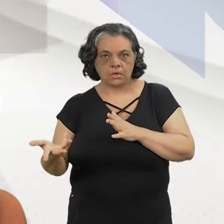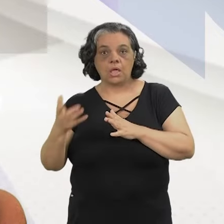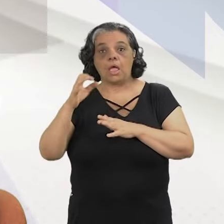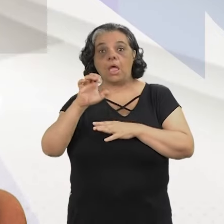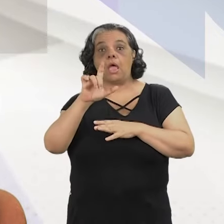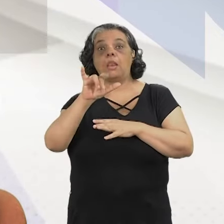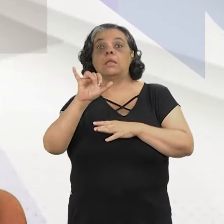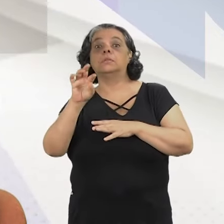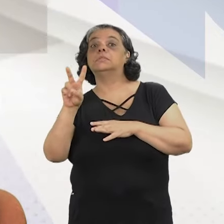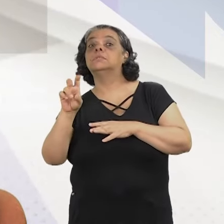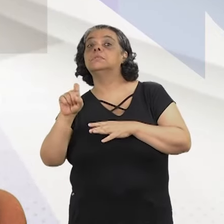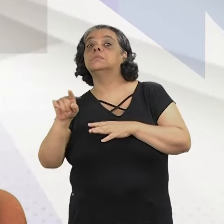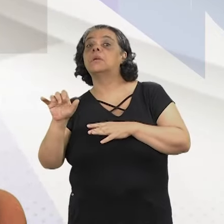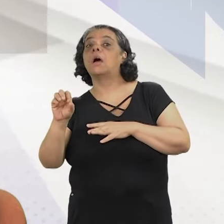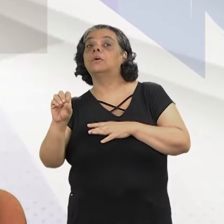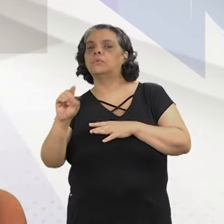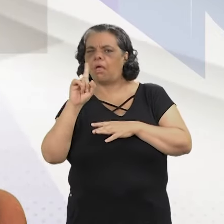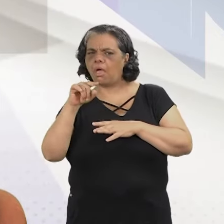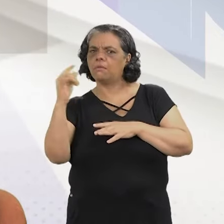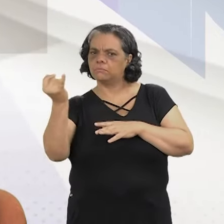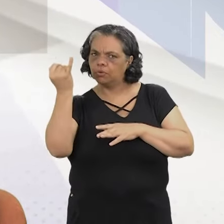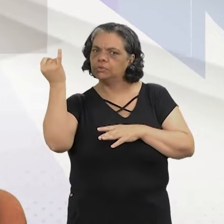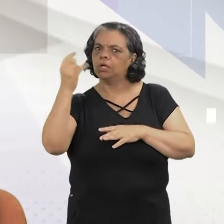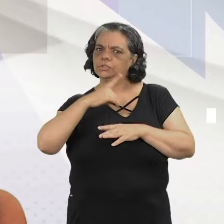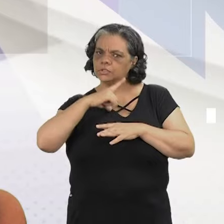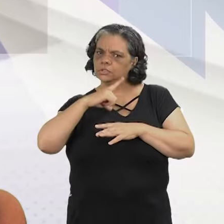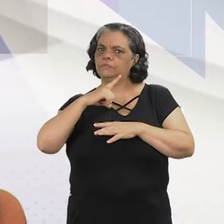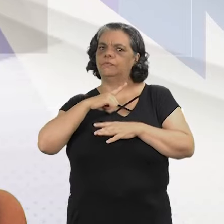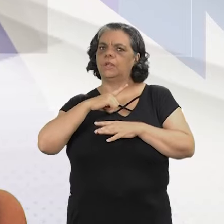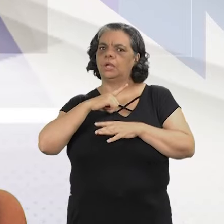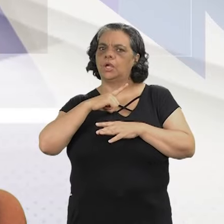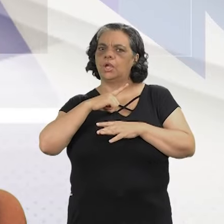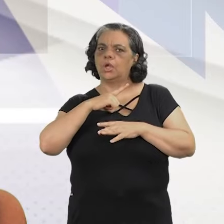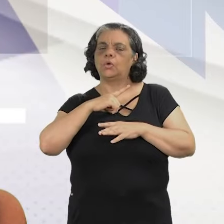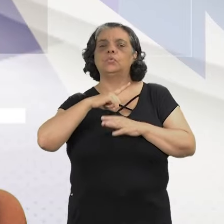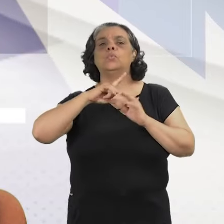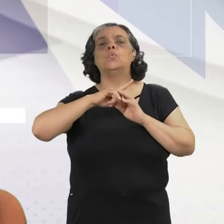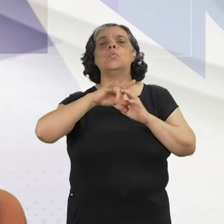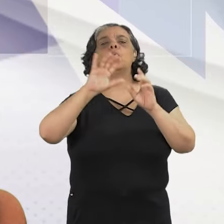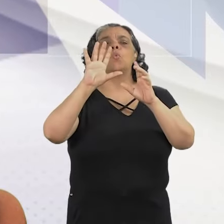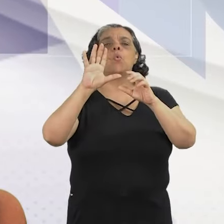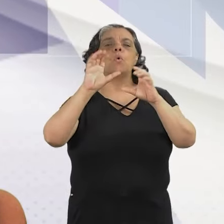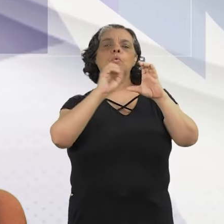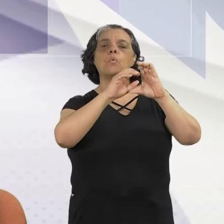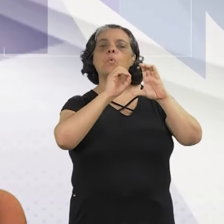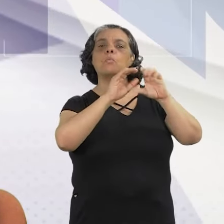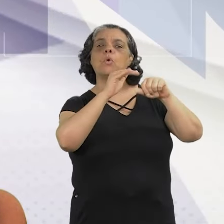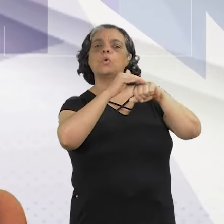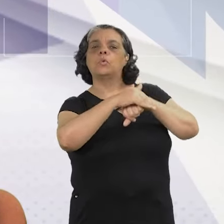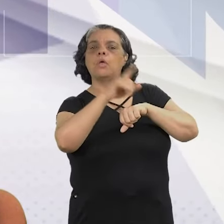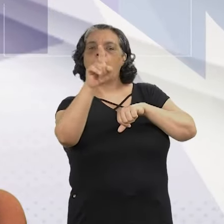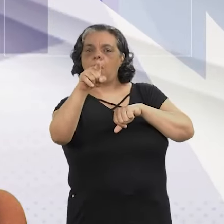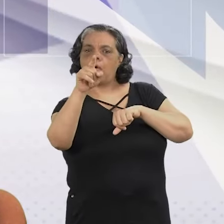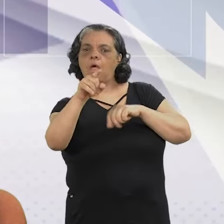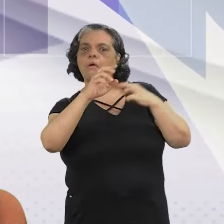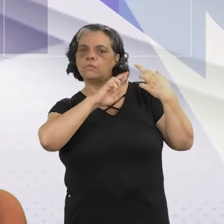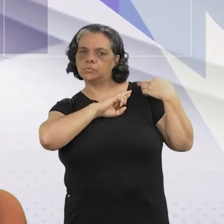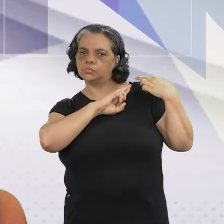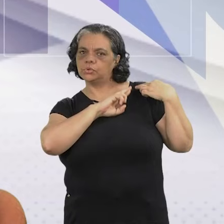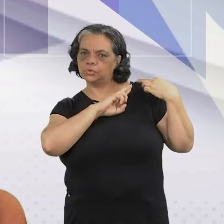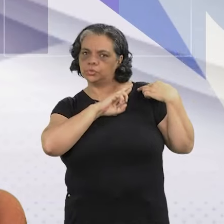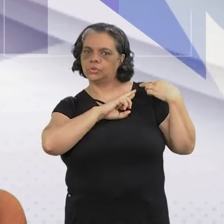elitizado é importante também a gente tem uma Maju Coutinho por exemplo no Fantástico é representatividade mas a gente também